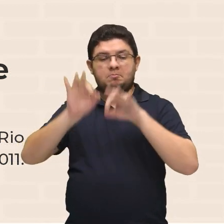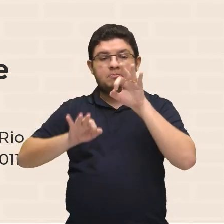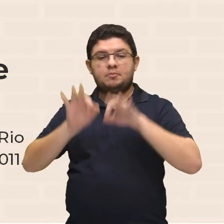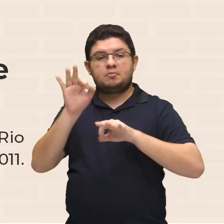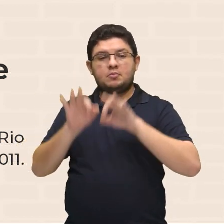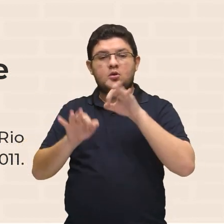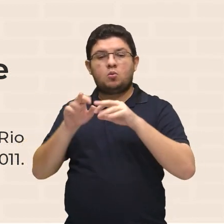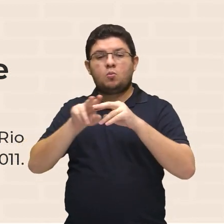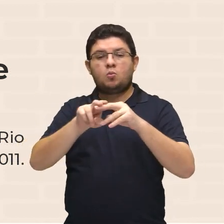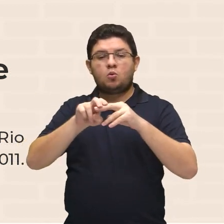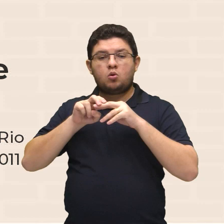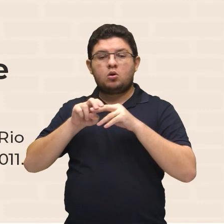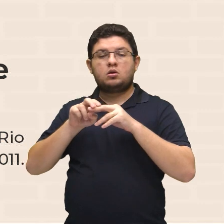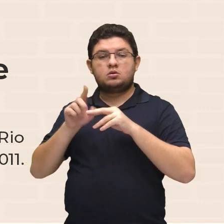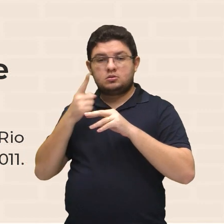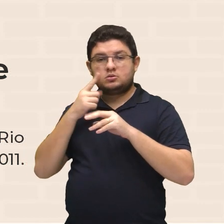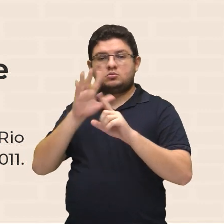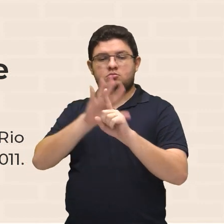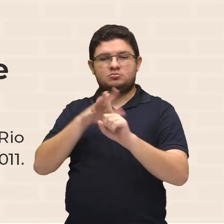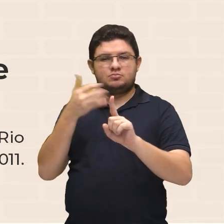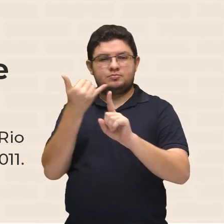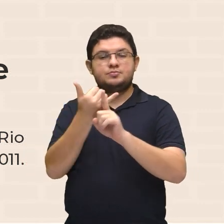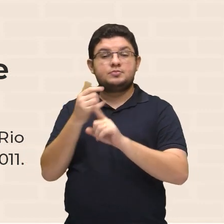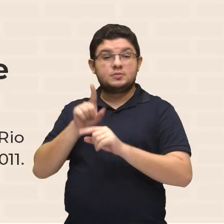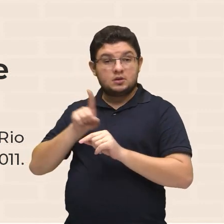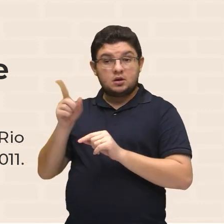judicialmente e condenados a pagar uma